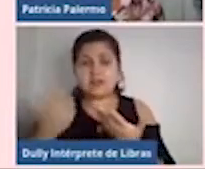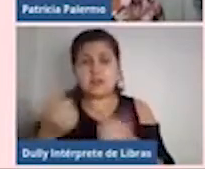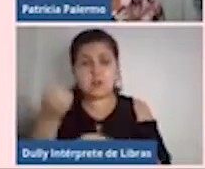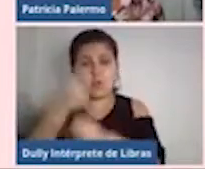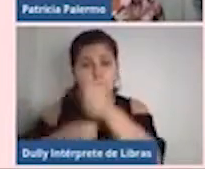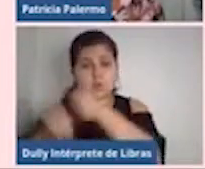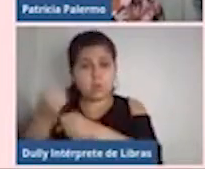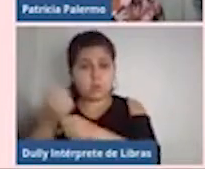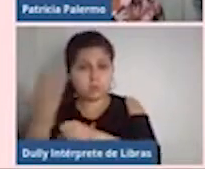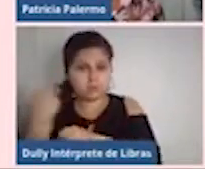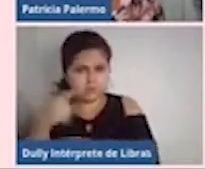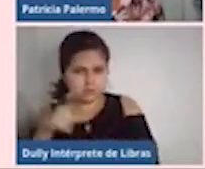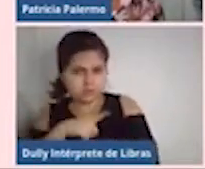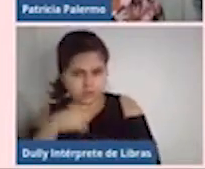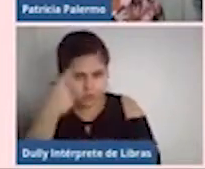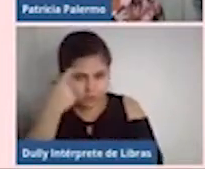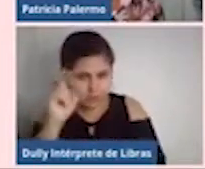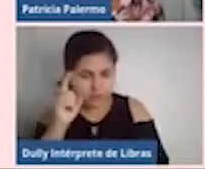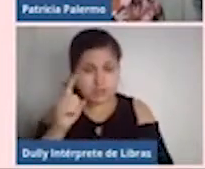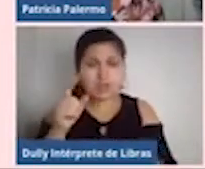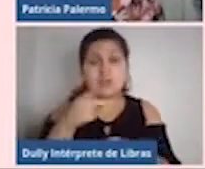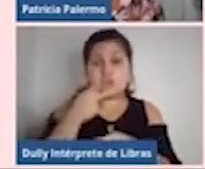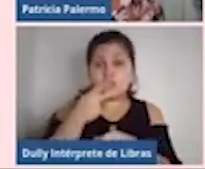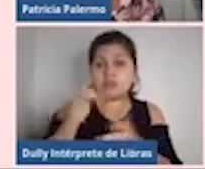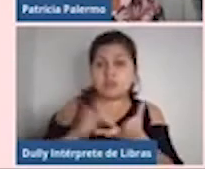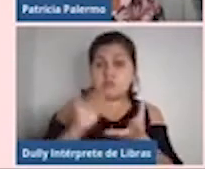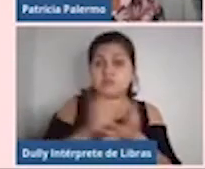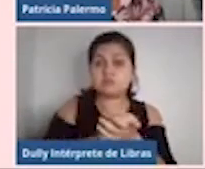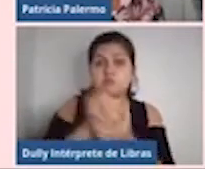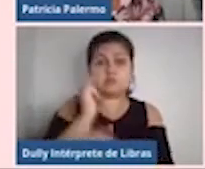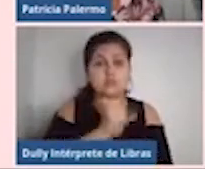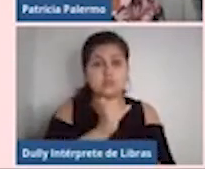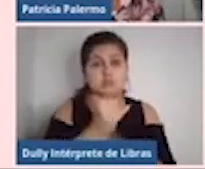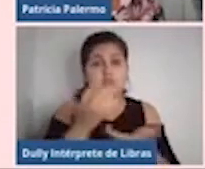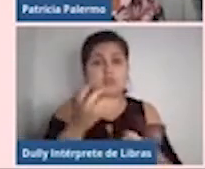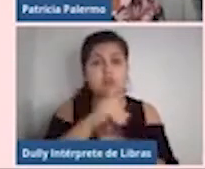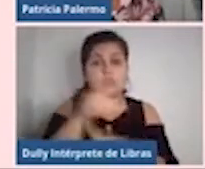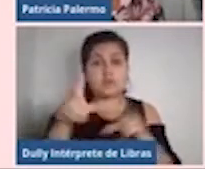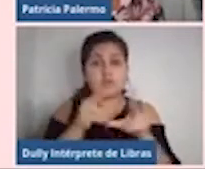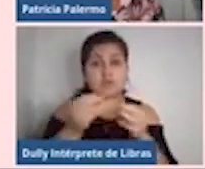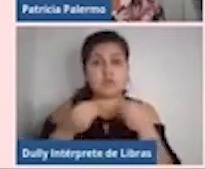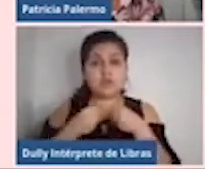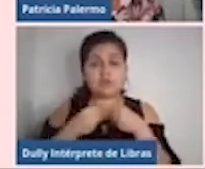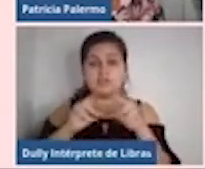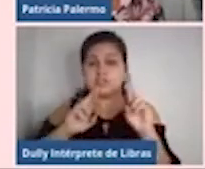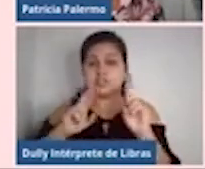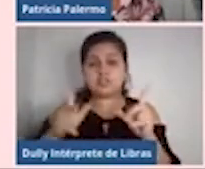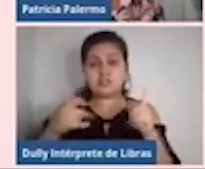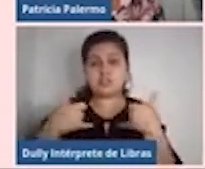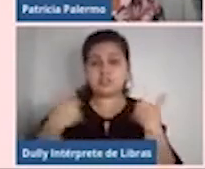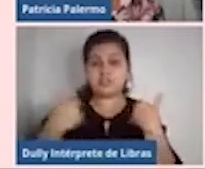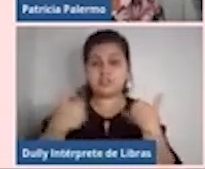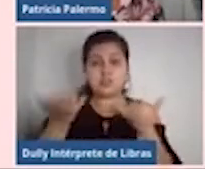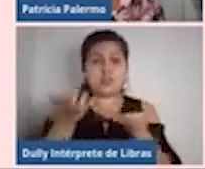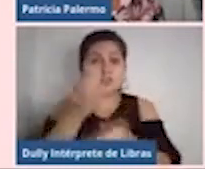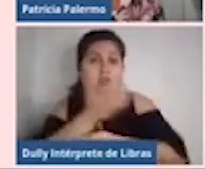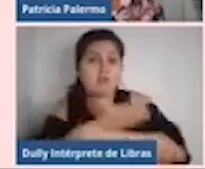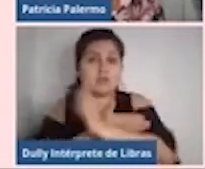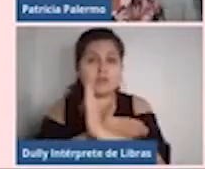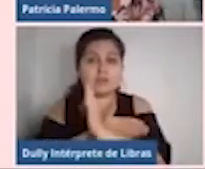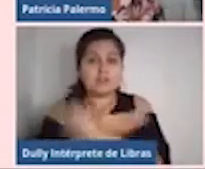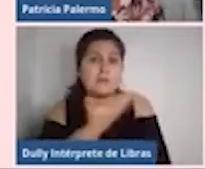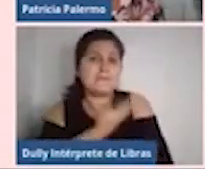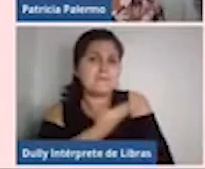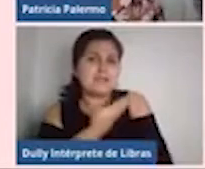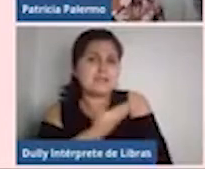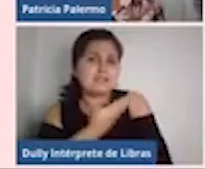passado, para vocês terem uma ideia, assim, eu falei para meu marido, eu quero um presente diferente de aniversário. Eu quero uma viagem com as minhas amigas